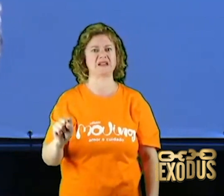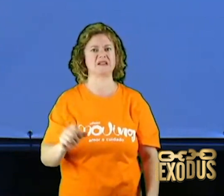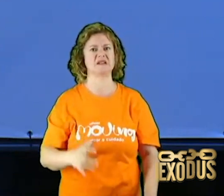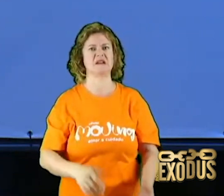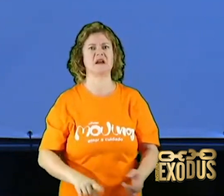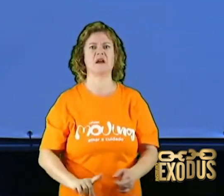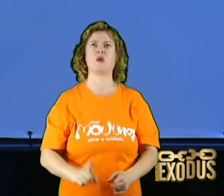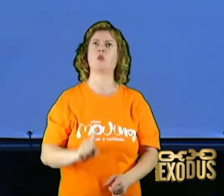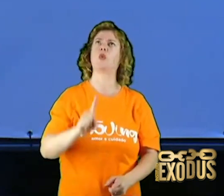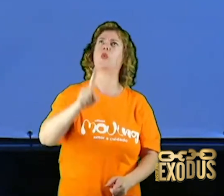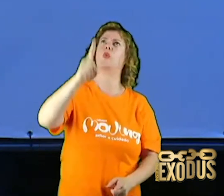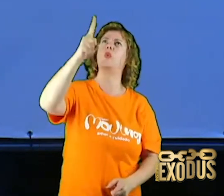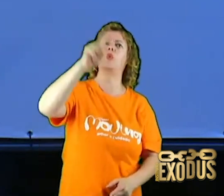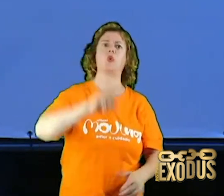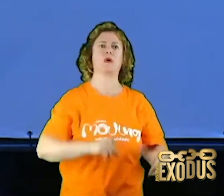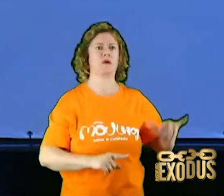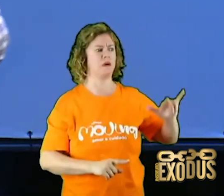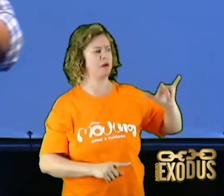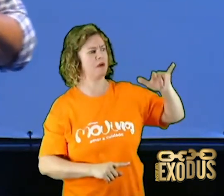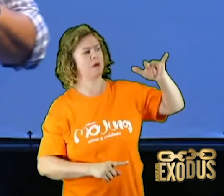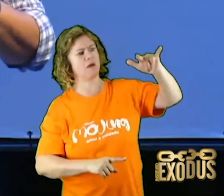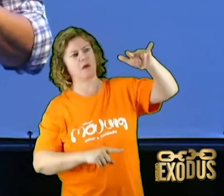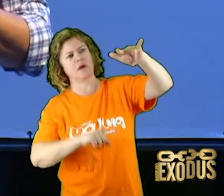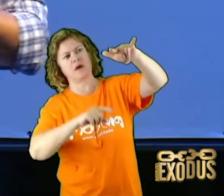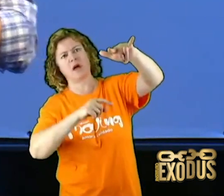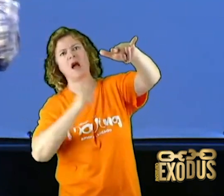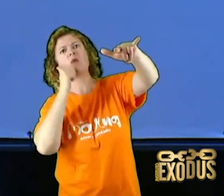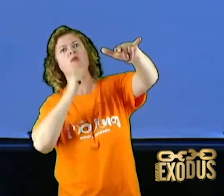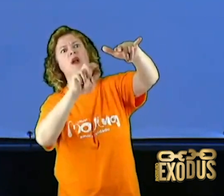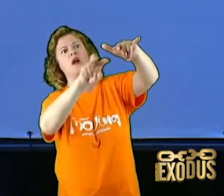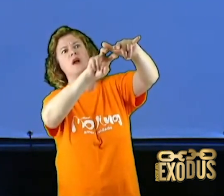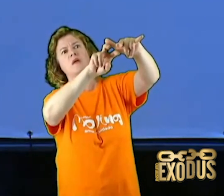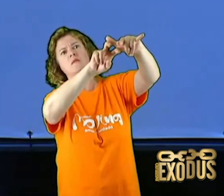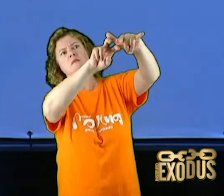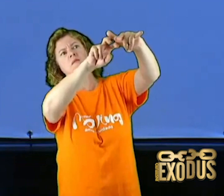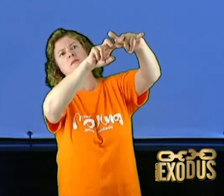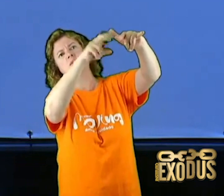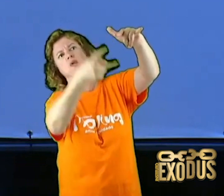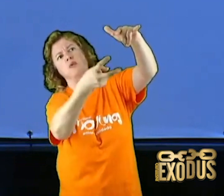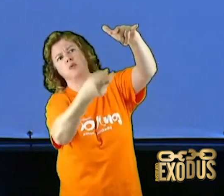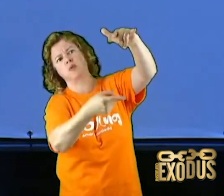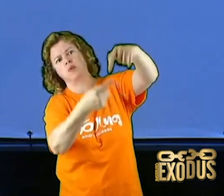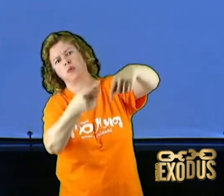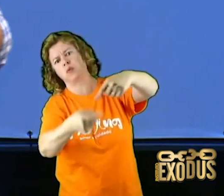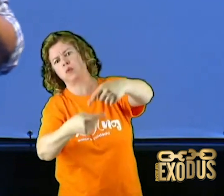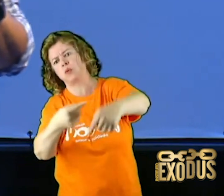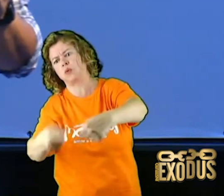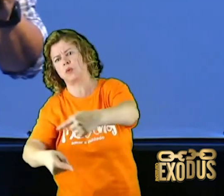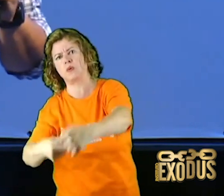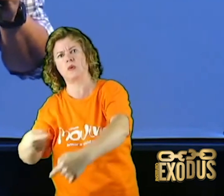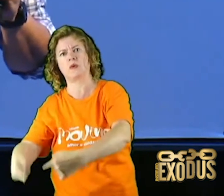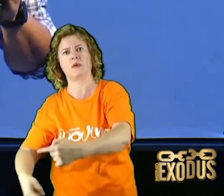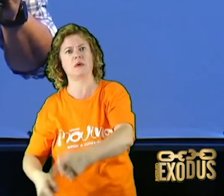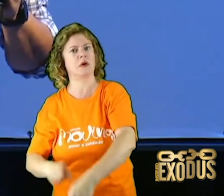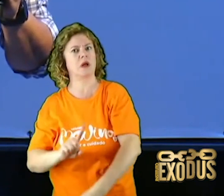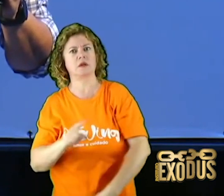capa de jornal no país dela lá. Isso foi algo que, se acontecesse hoje, ia estar em todas as redes